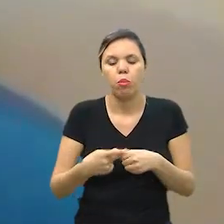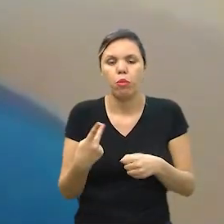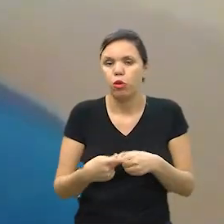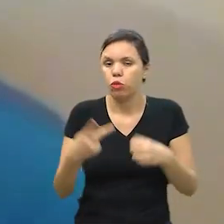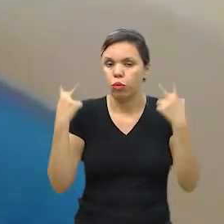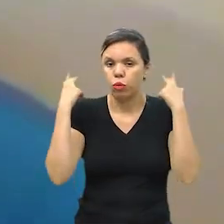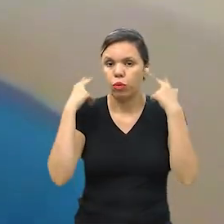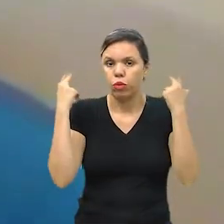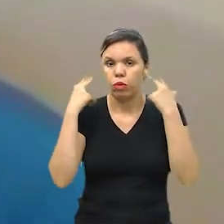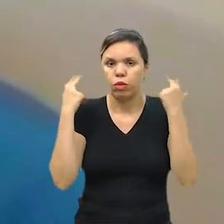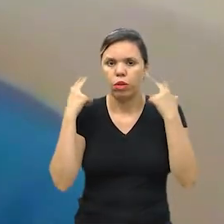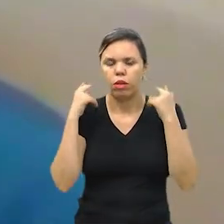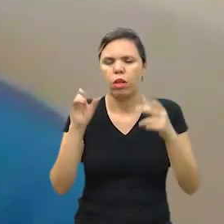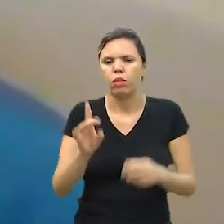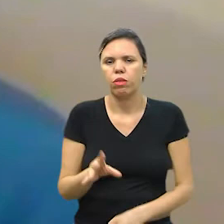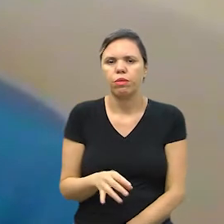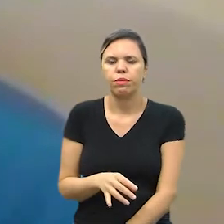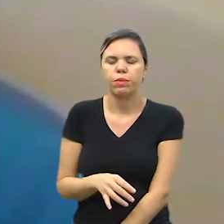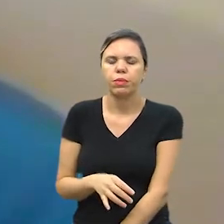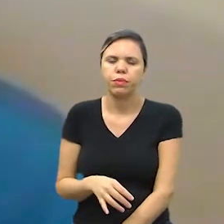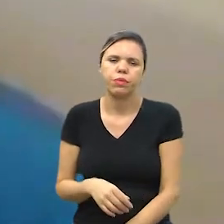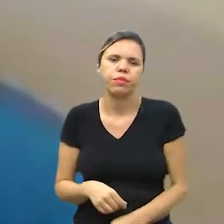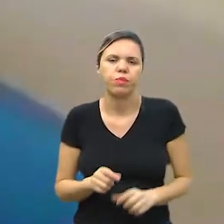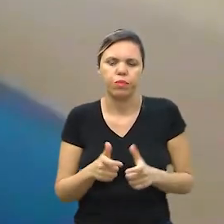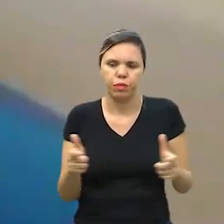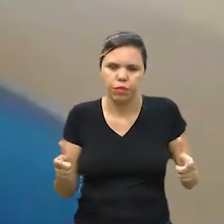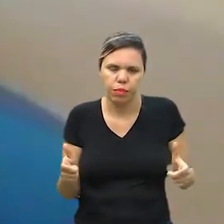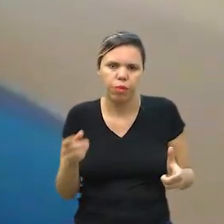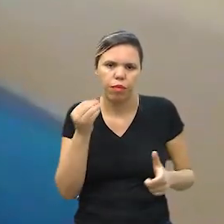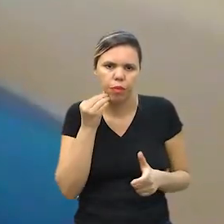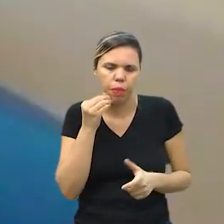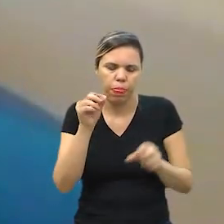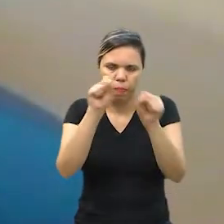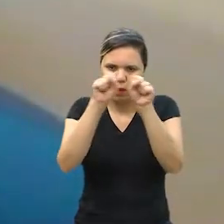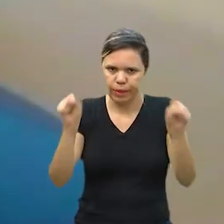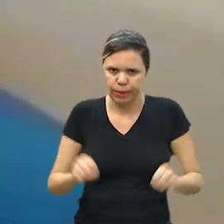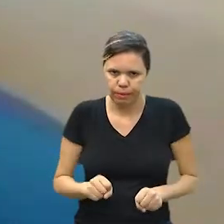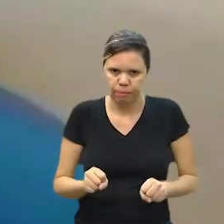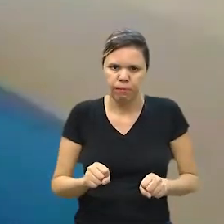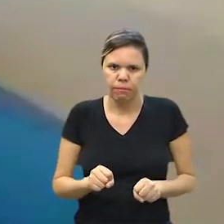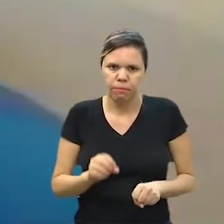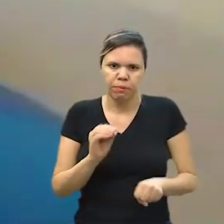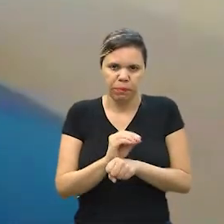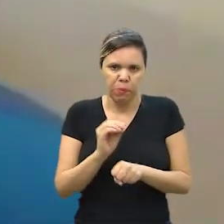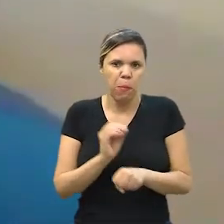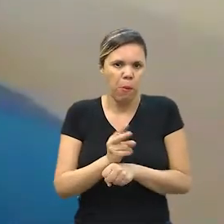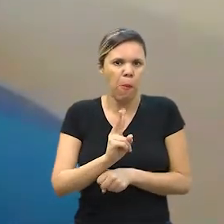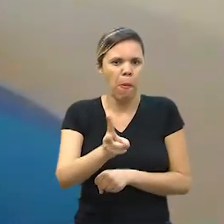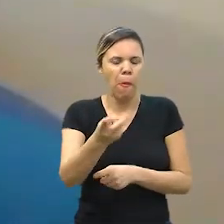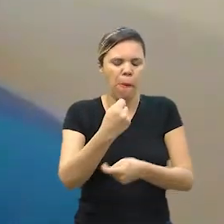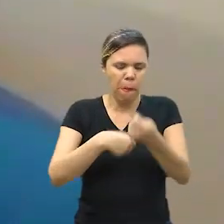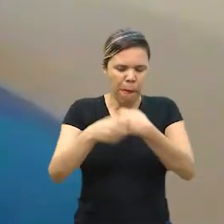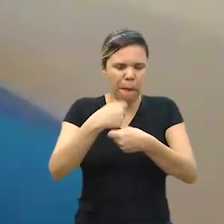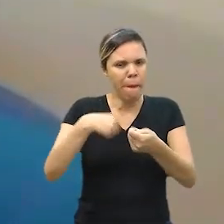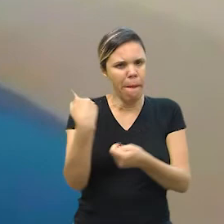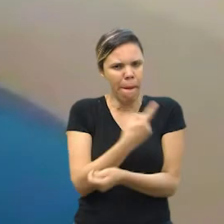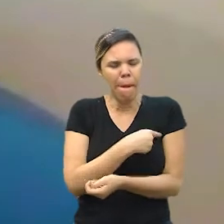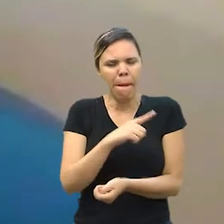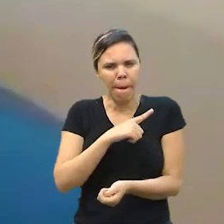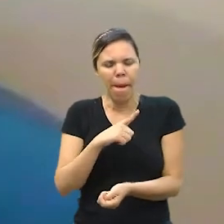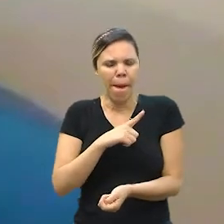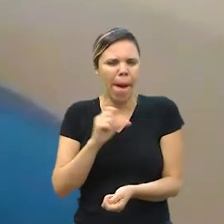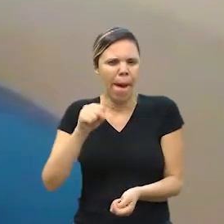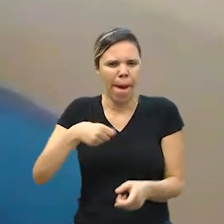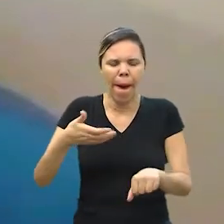produto orgânico, ele é apenas um pedaço de uma grande rede, de um grande sistema. E preservar esse sistema garante que a